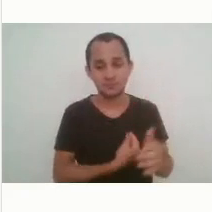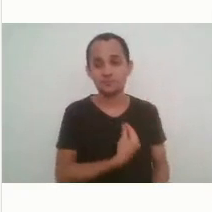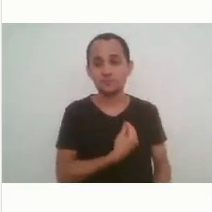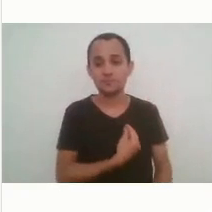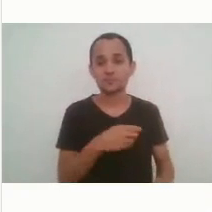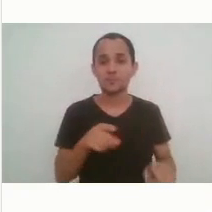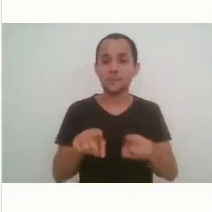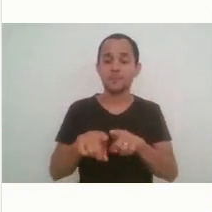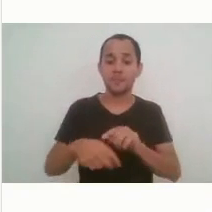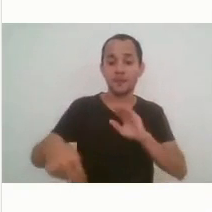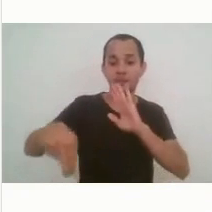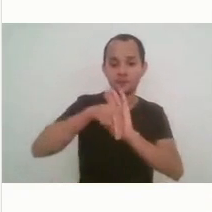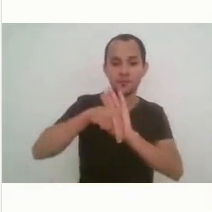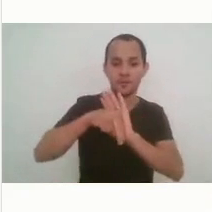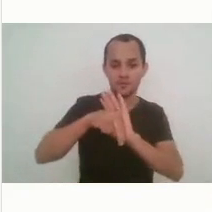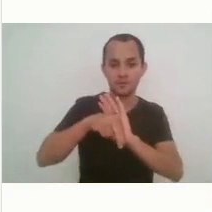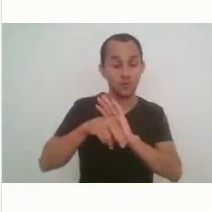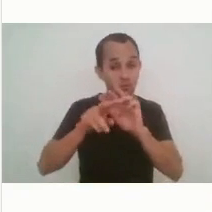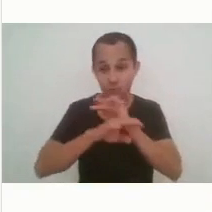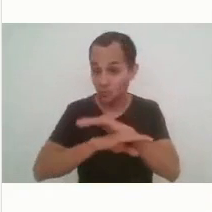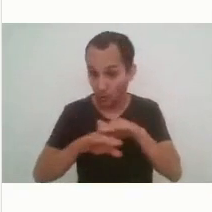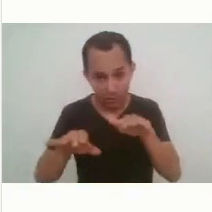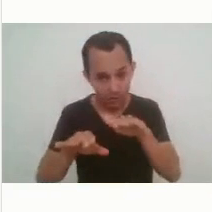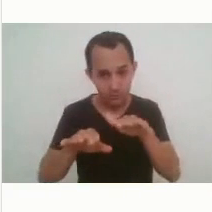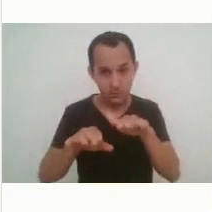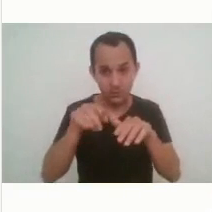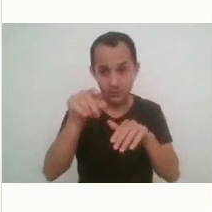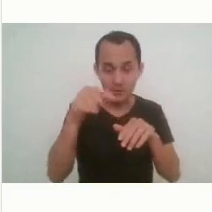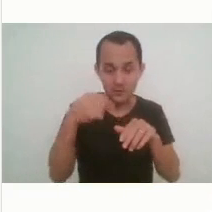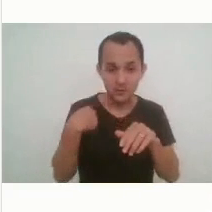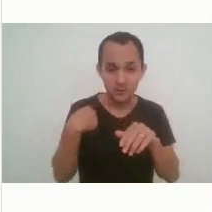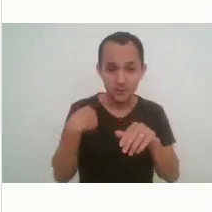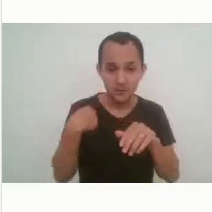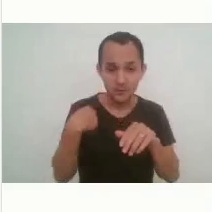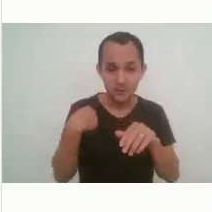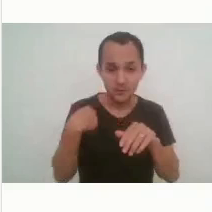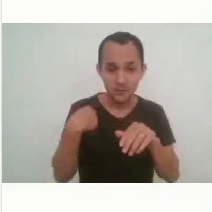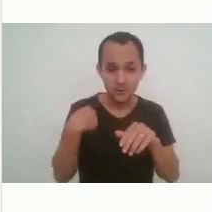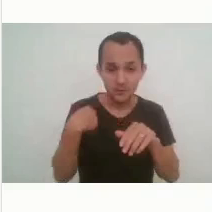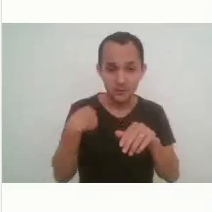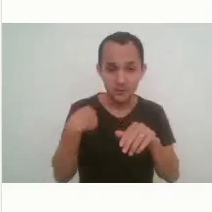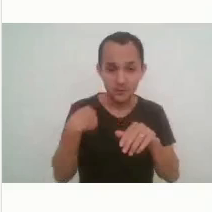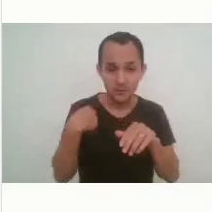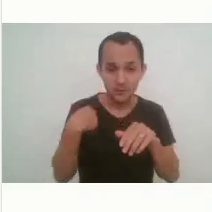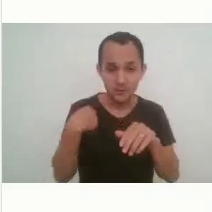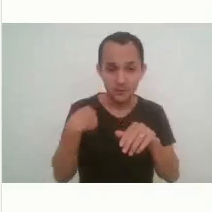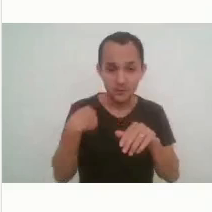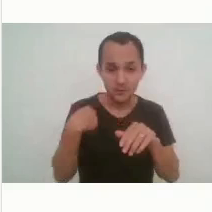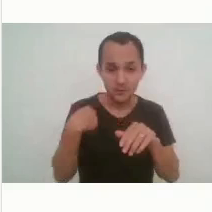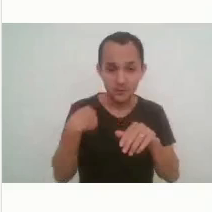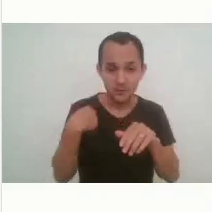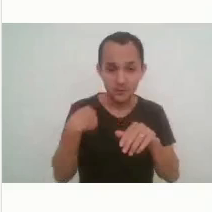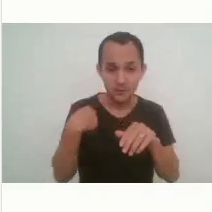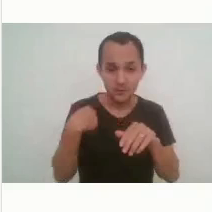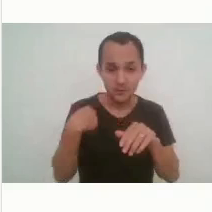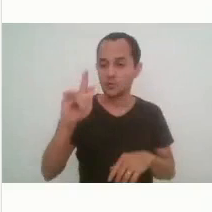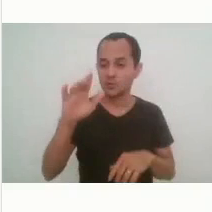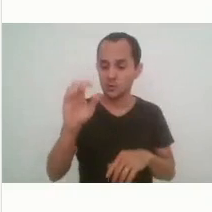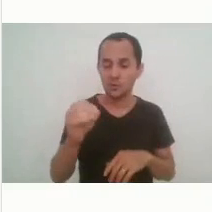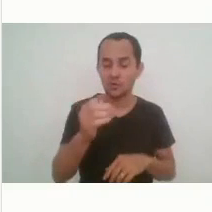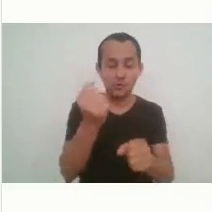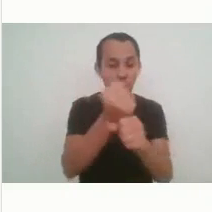normas referentes. Só isso. Você vai lá no código de saúde, você vai lá no código de construção, no código de obras,